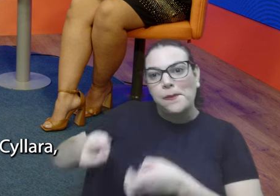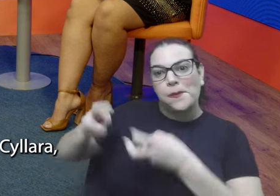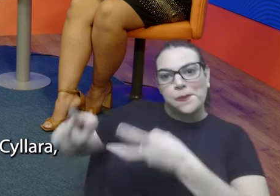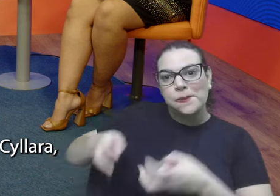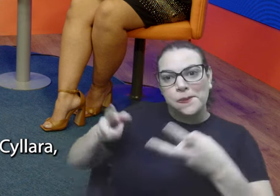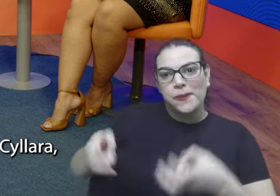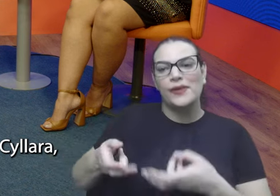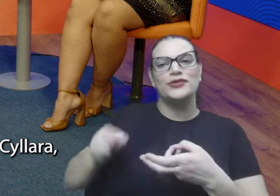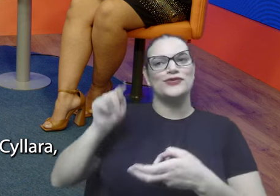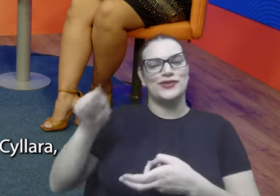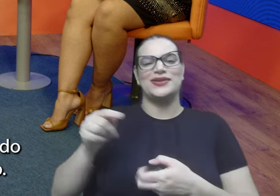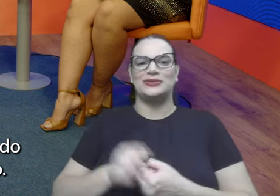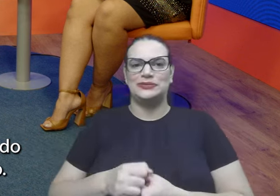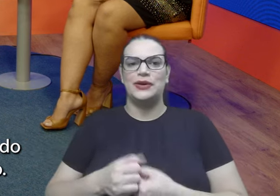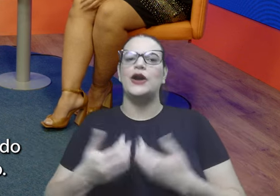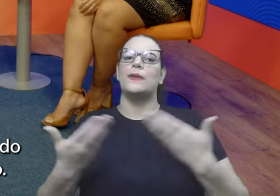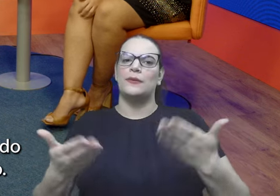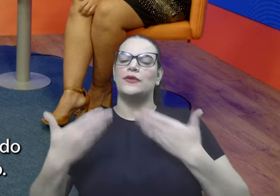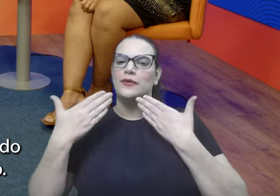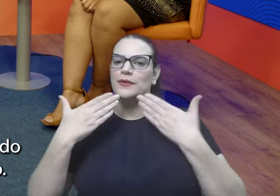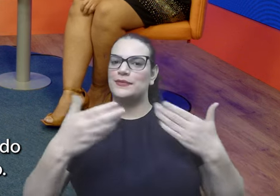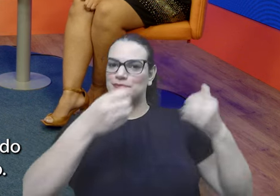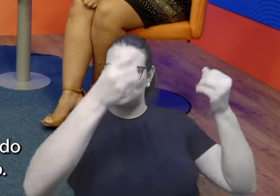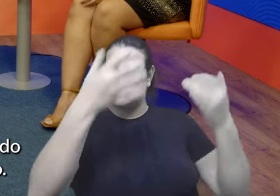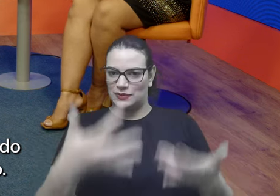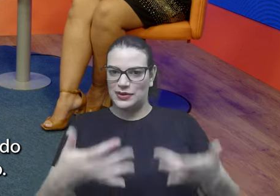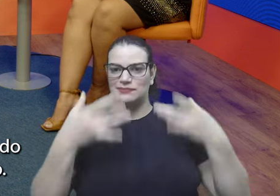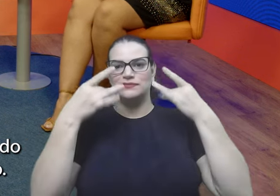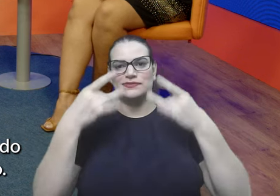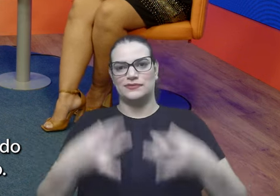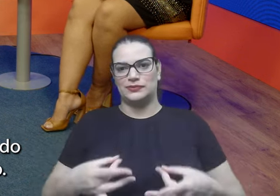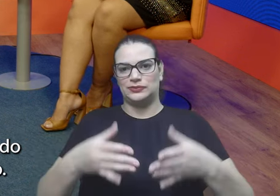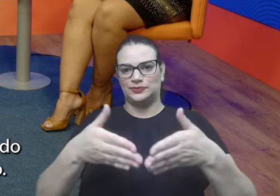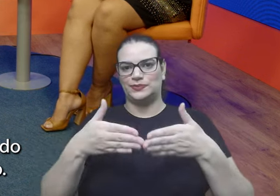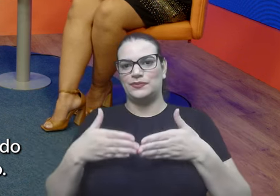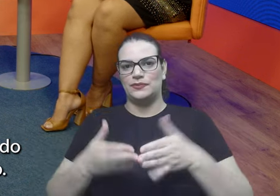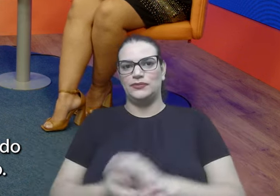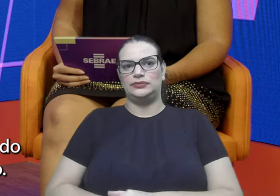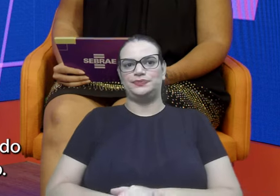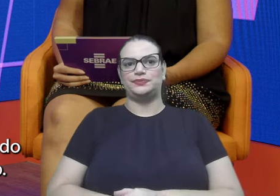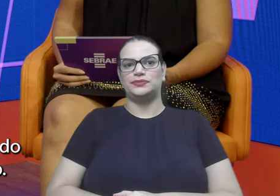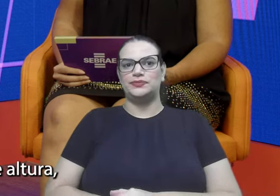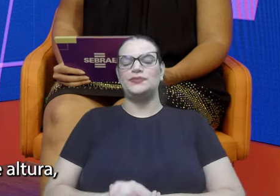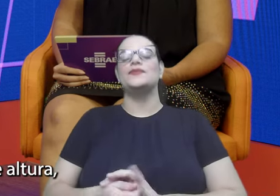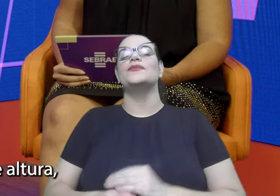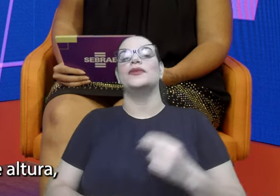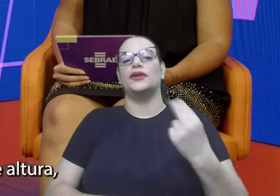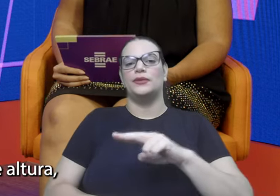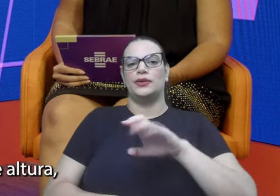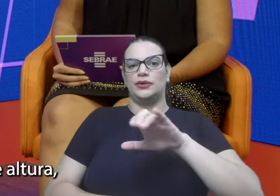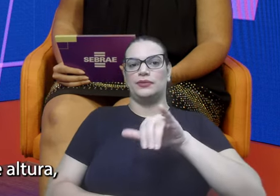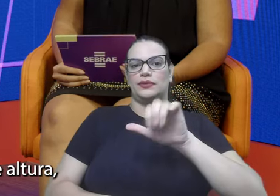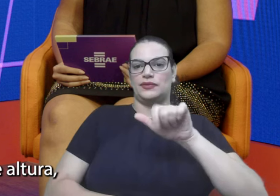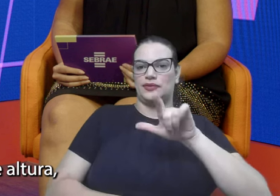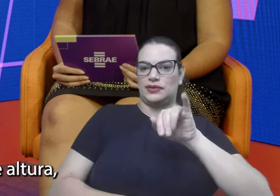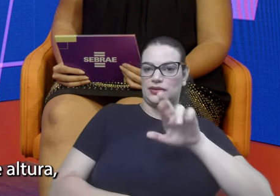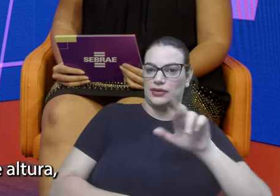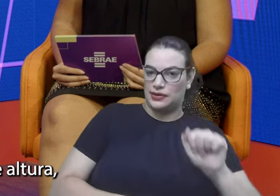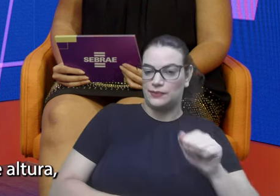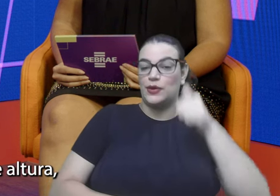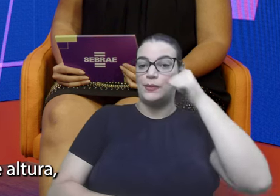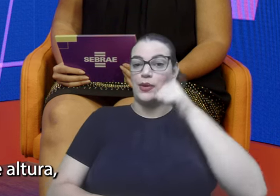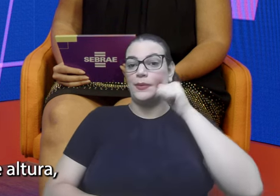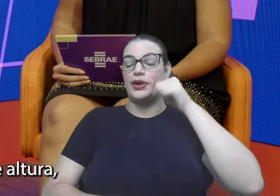silara e silara se apresente para quem tá nos assistindo e faça sua autodescrição sou silara uma mulher